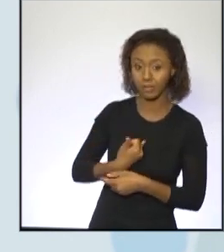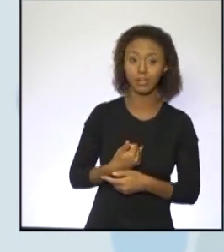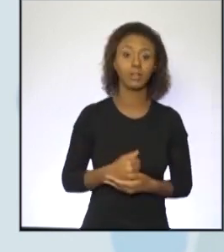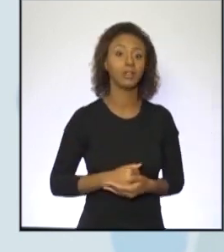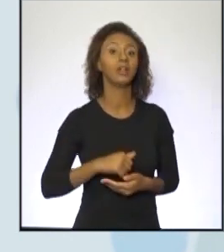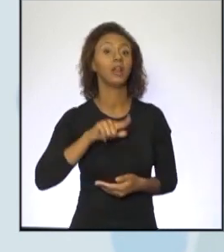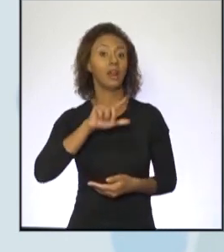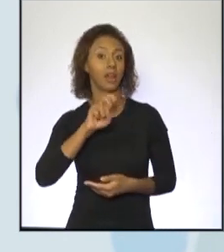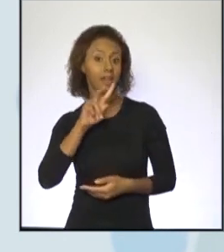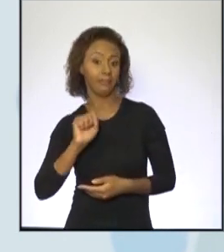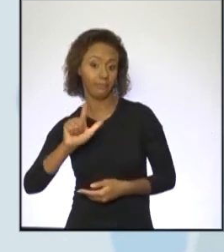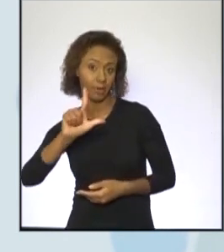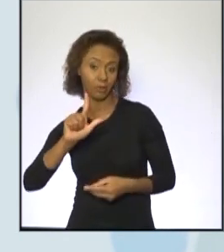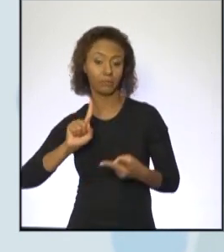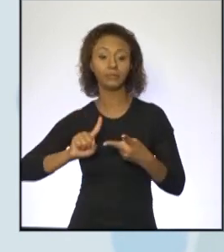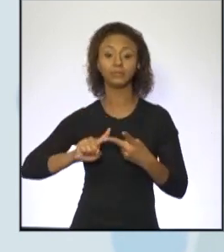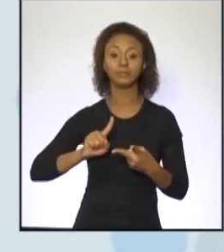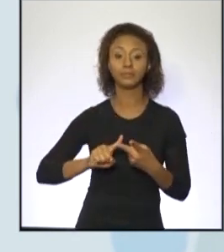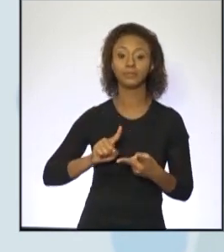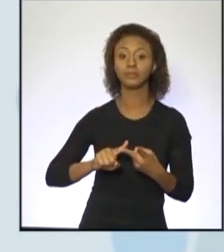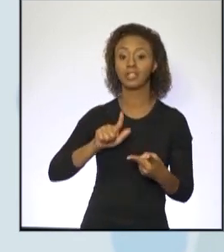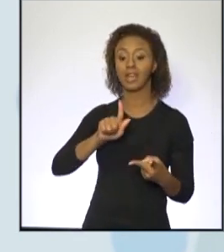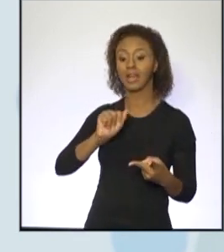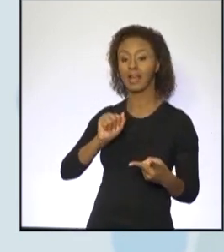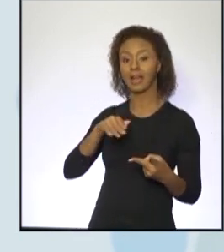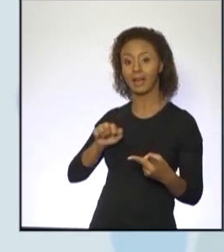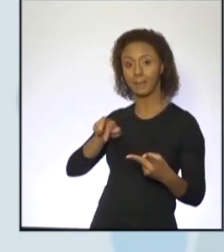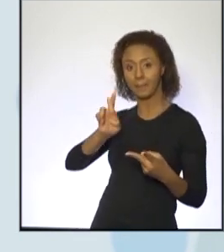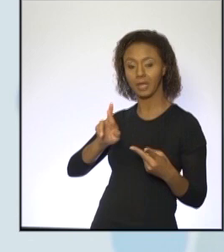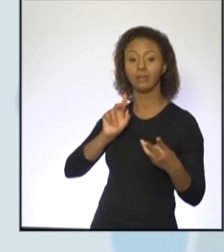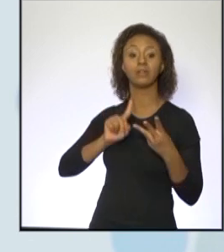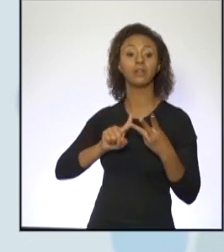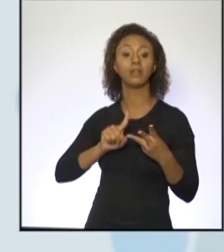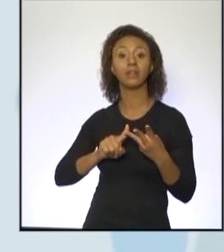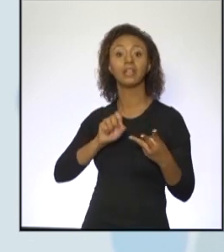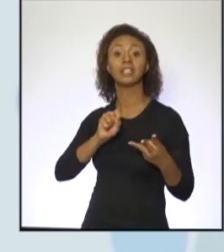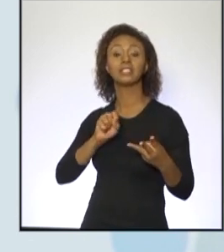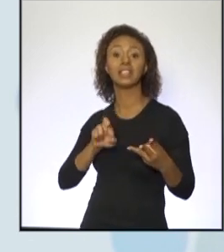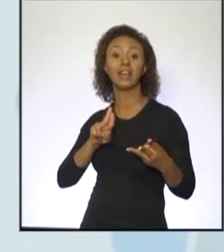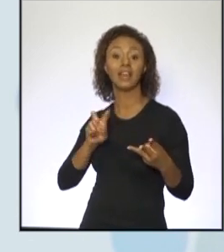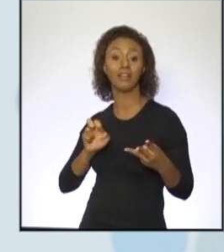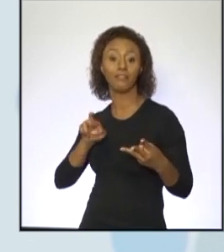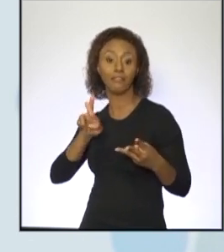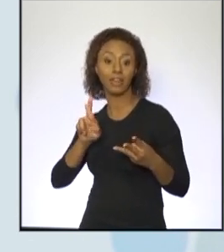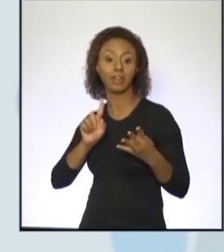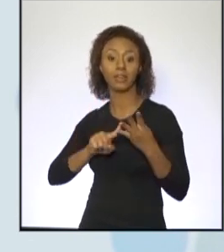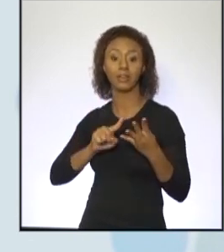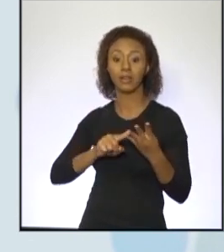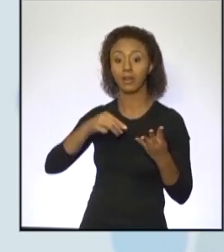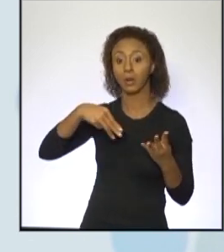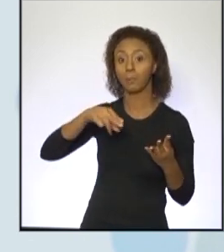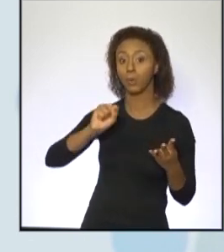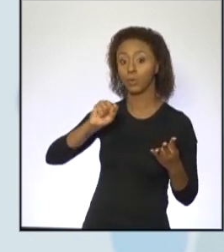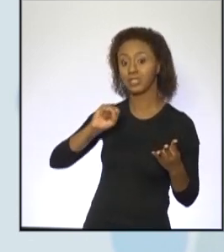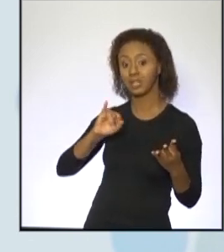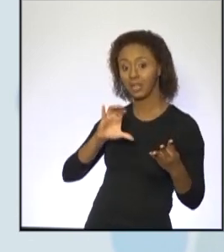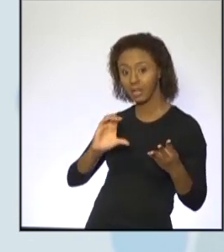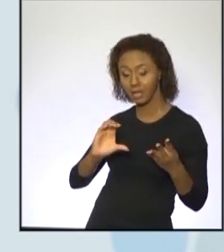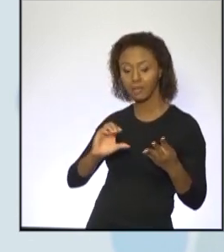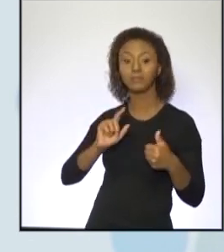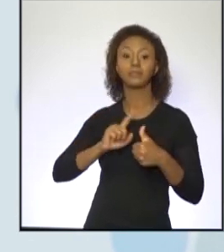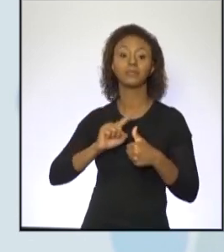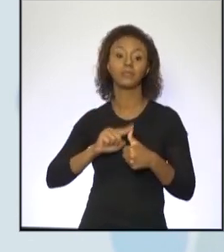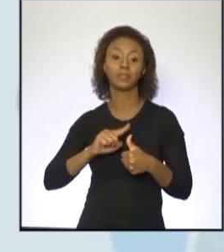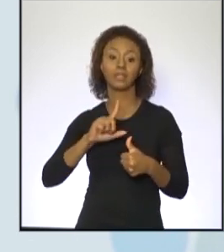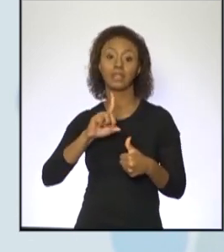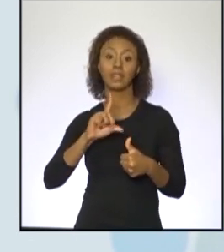Level, Level, gamer, gamer, server, server, music, danger, music, lost, danger, lost,